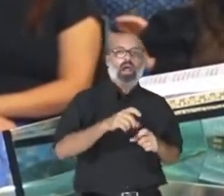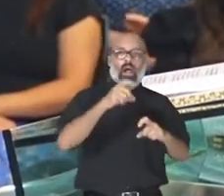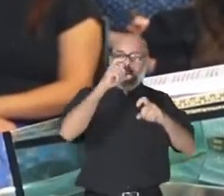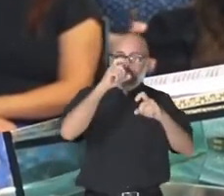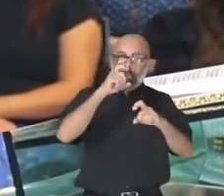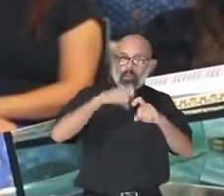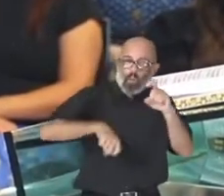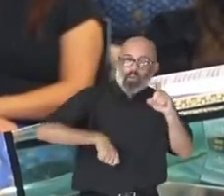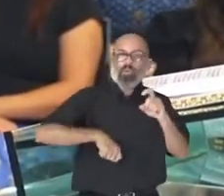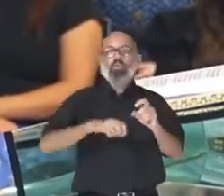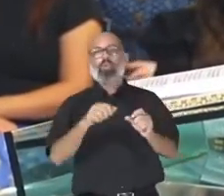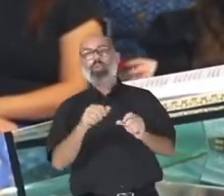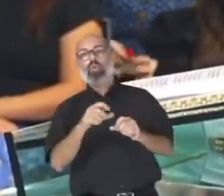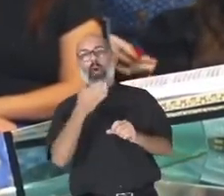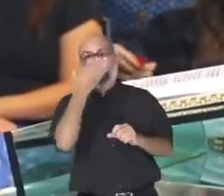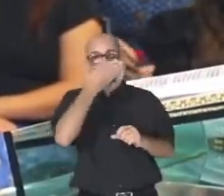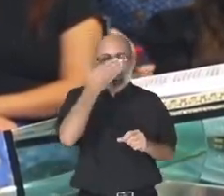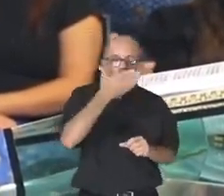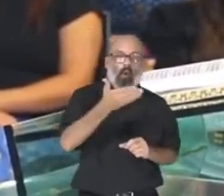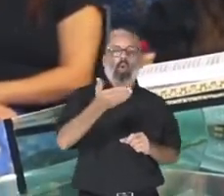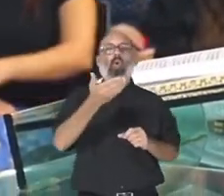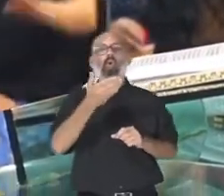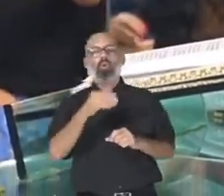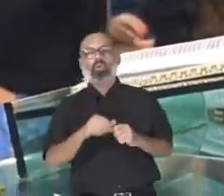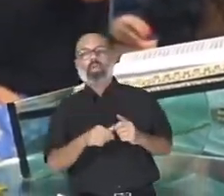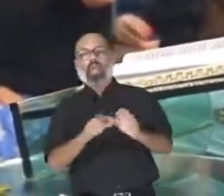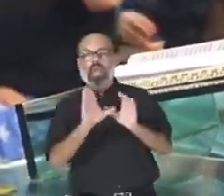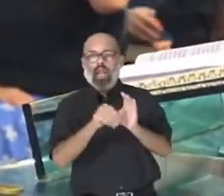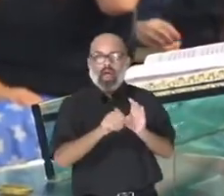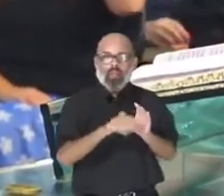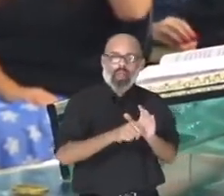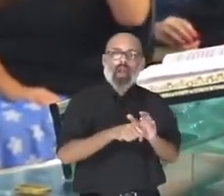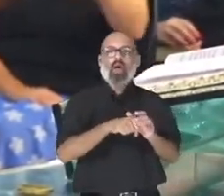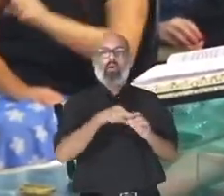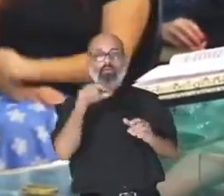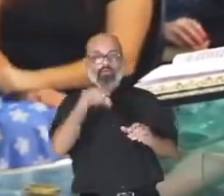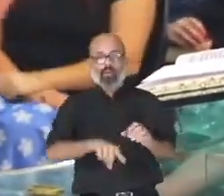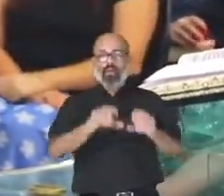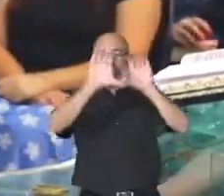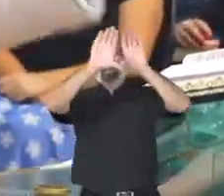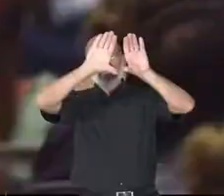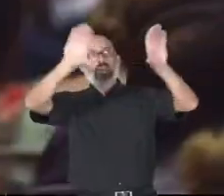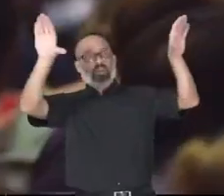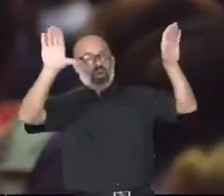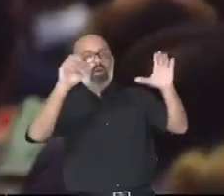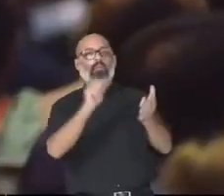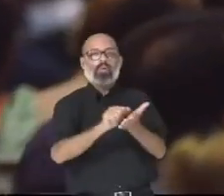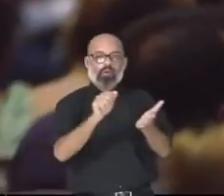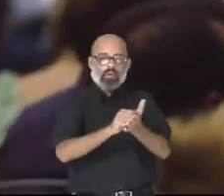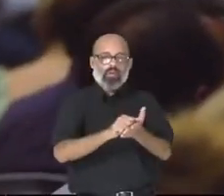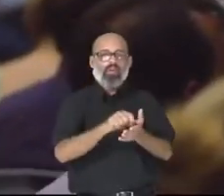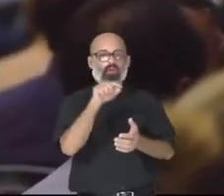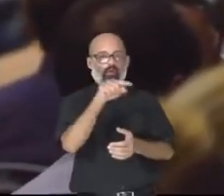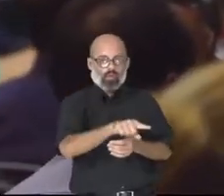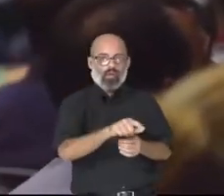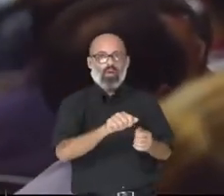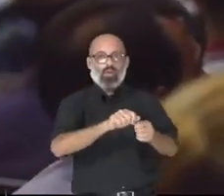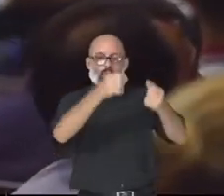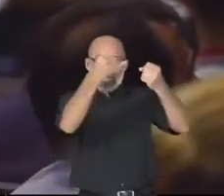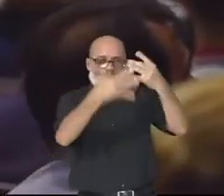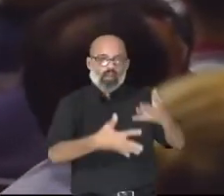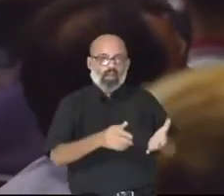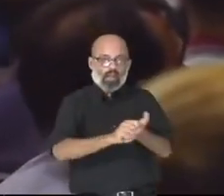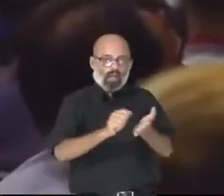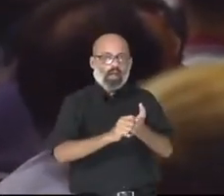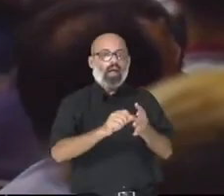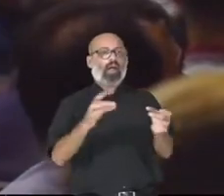ter sido ladrão, pode ter sido adúltero, aquela pessoa vai direto para o céu, porque está escrito: o que vocês ligarem na